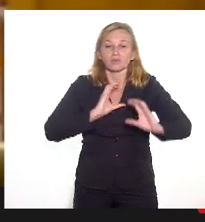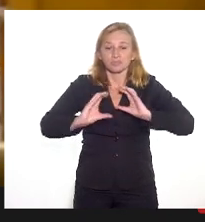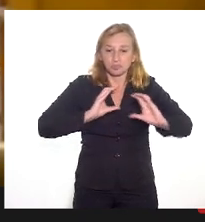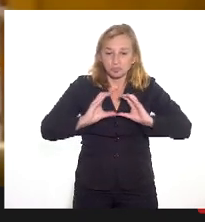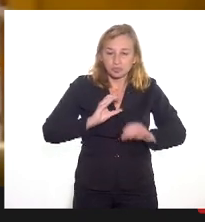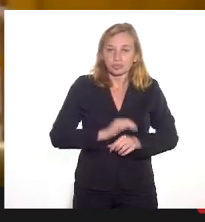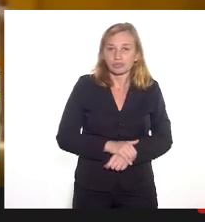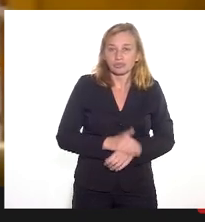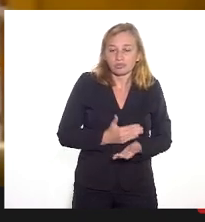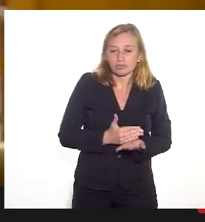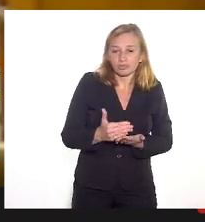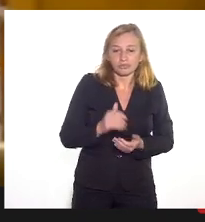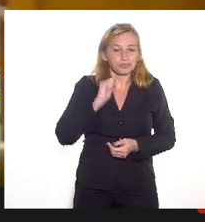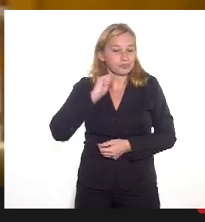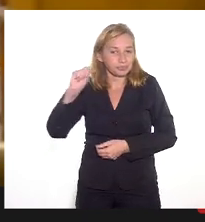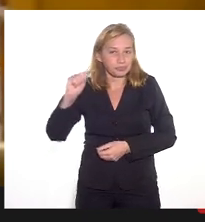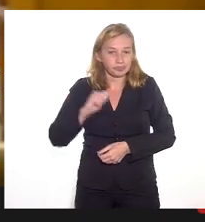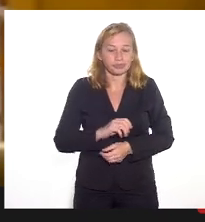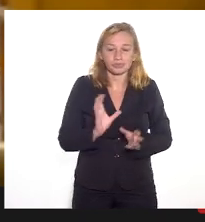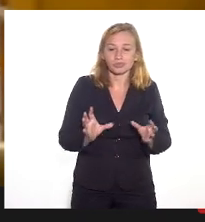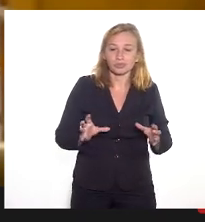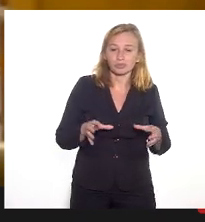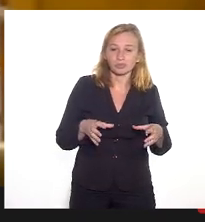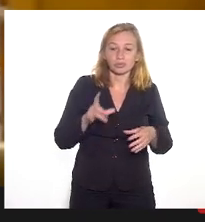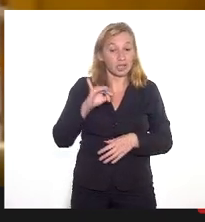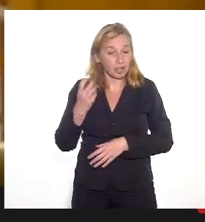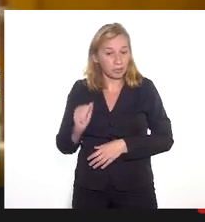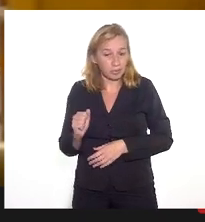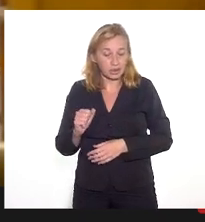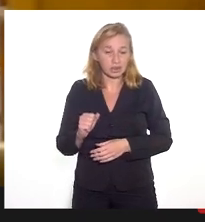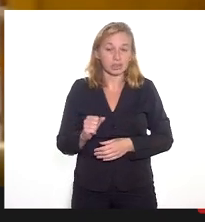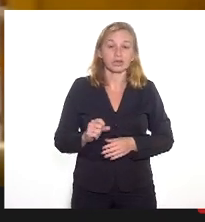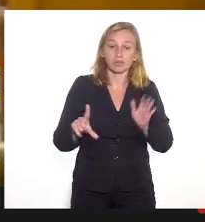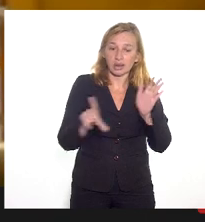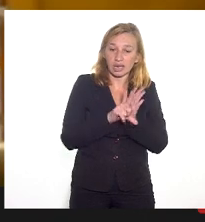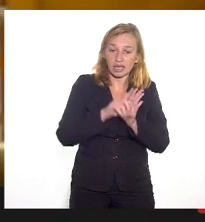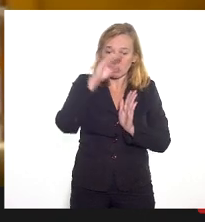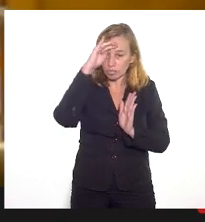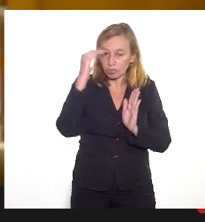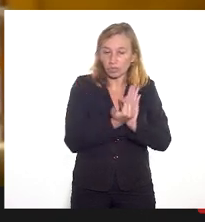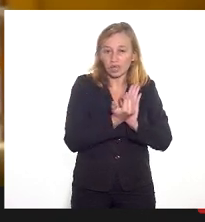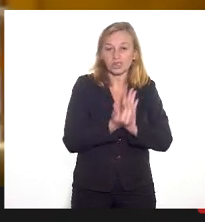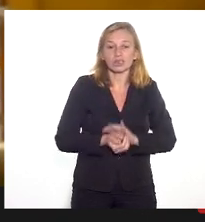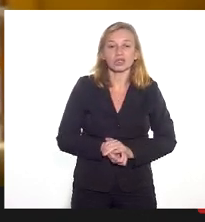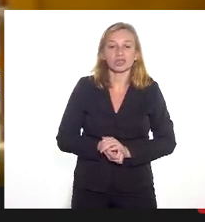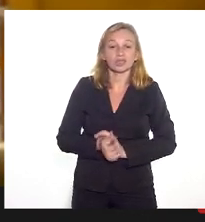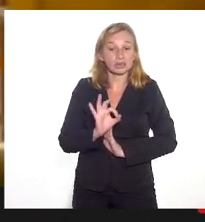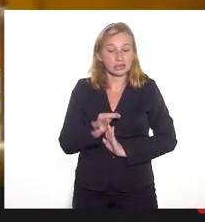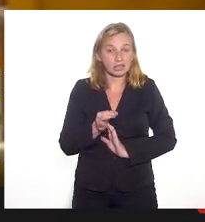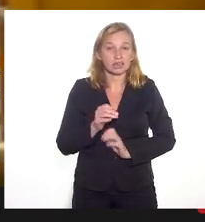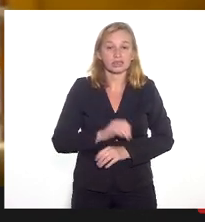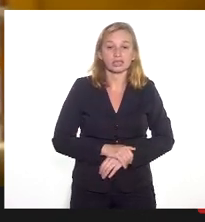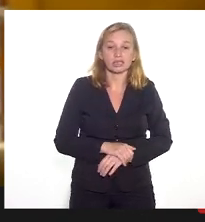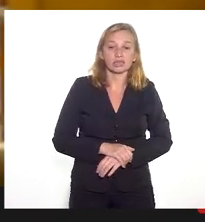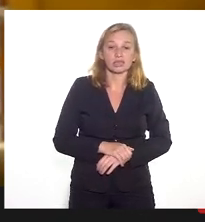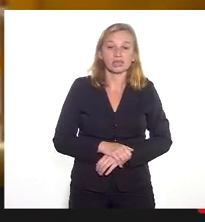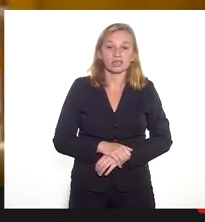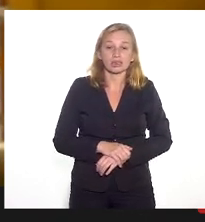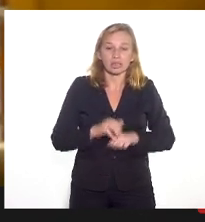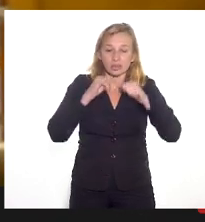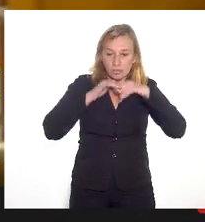comunicativistas, começamos no mês de abril uma campanha pelo cumprimento da lei que garante ou garantiria a